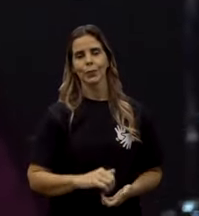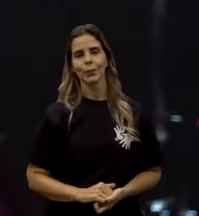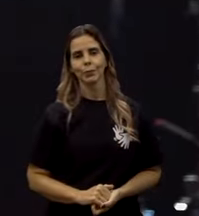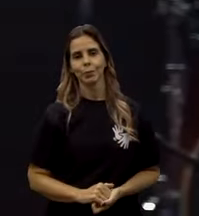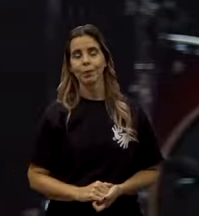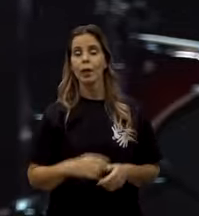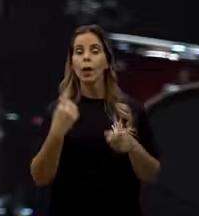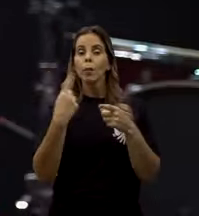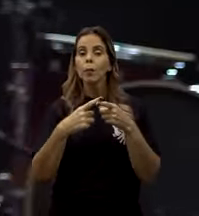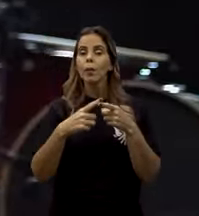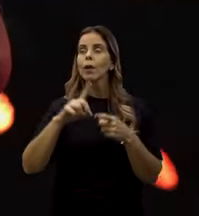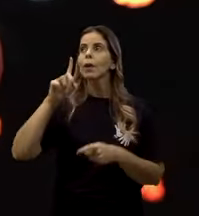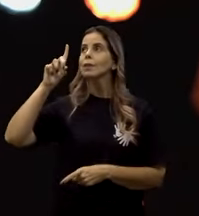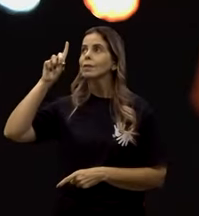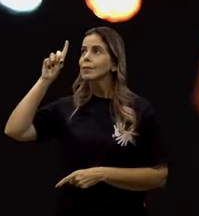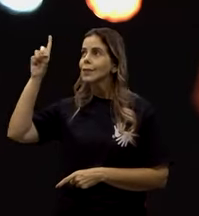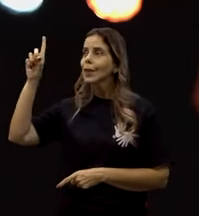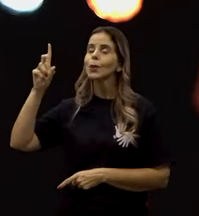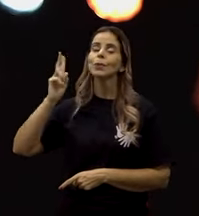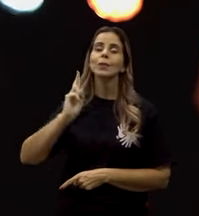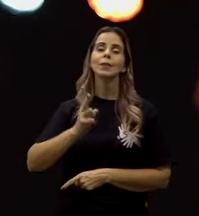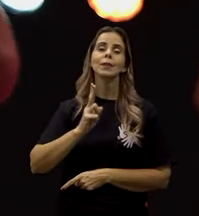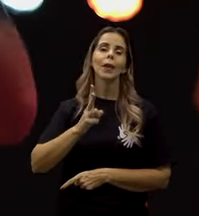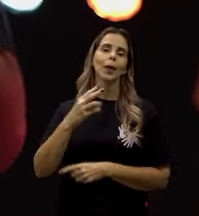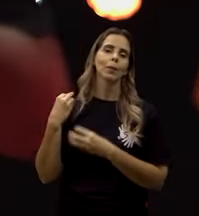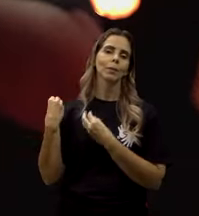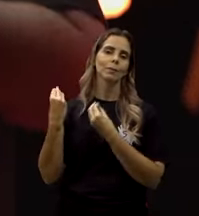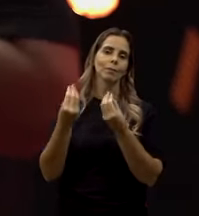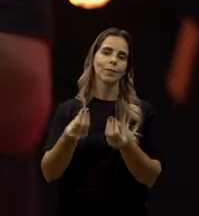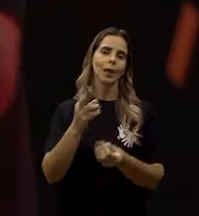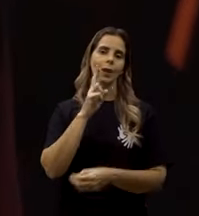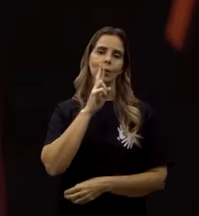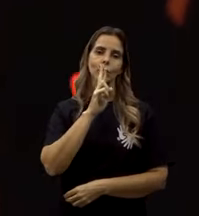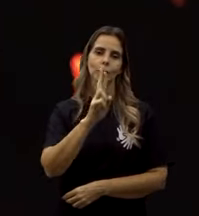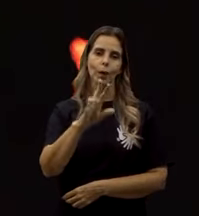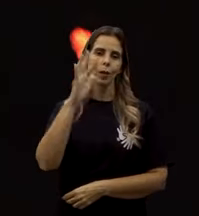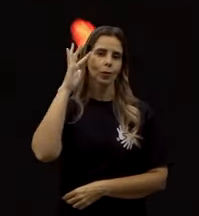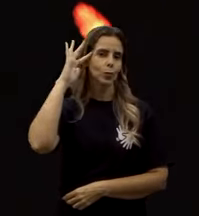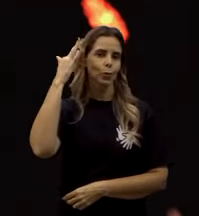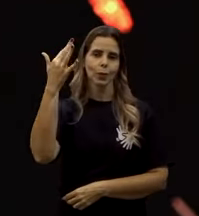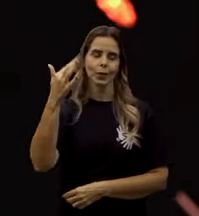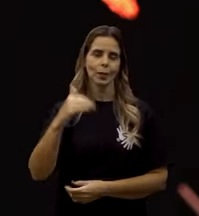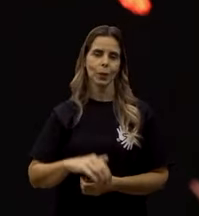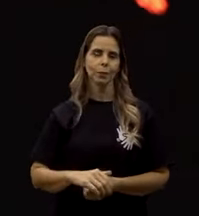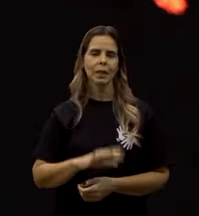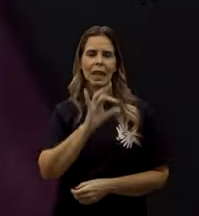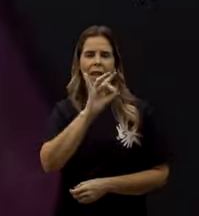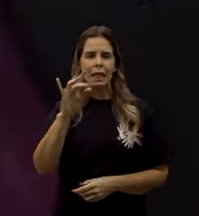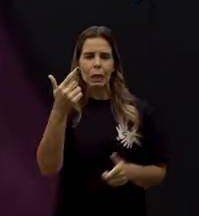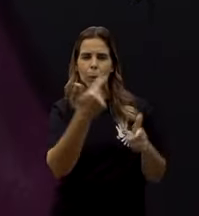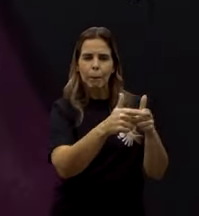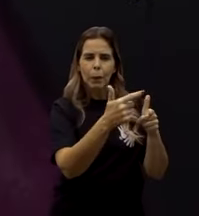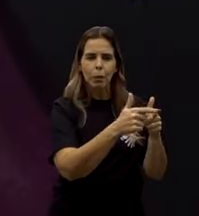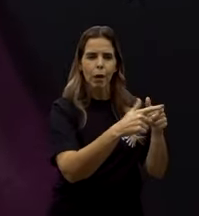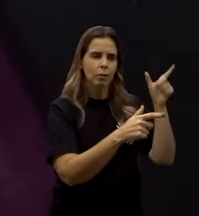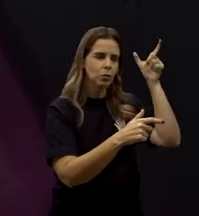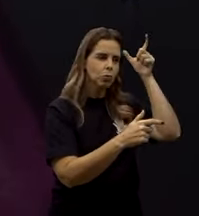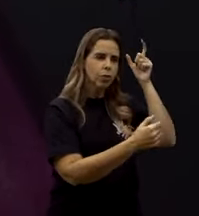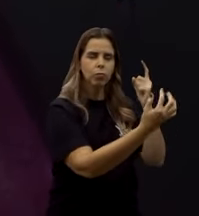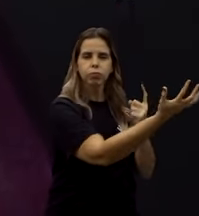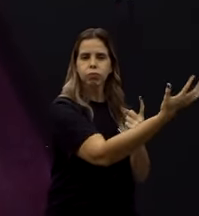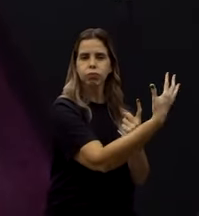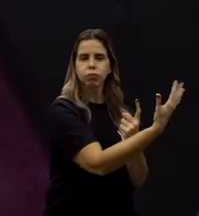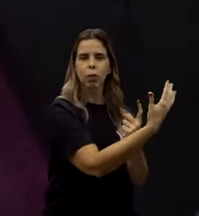Porque Deus sempre tem uma solução para cada problema que Satanás põe na tua frente tem